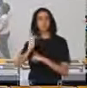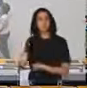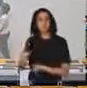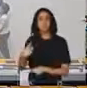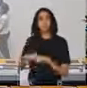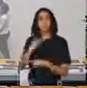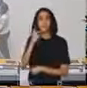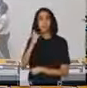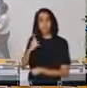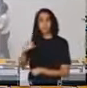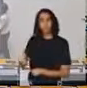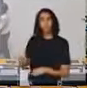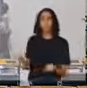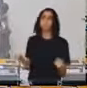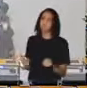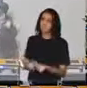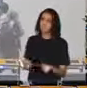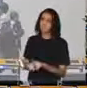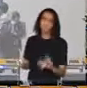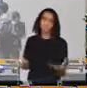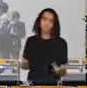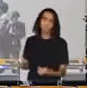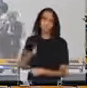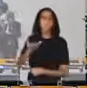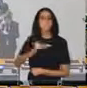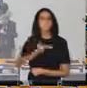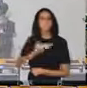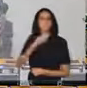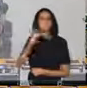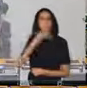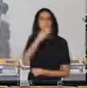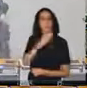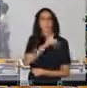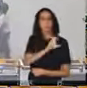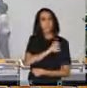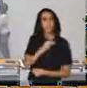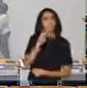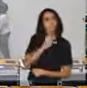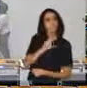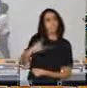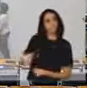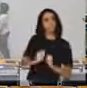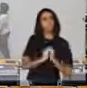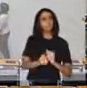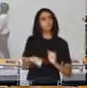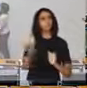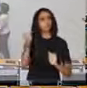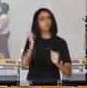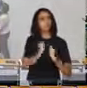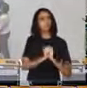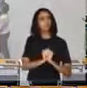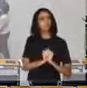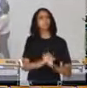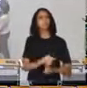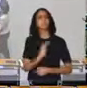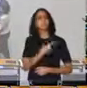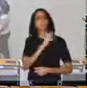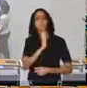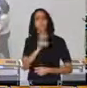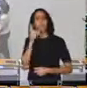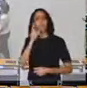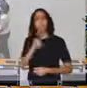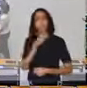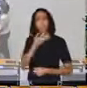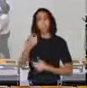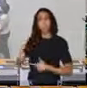é. Também é um grande amigo, nosso deputado Pedro Fernandes, que chegou aqui comigo, então já tem uma relação histórica, e desejo toda